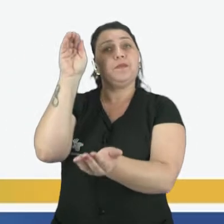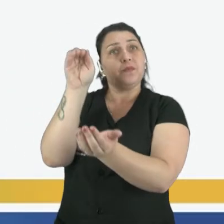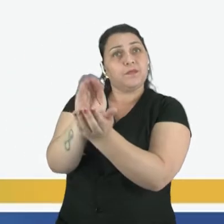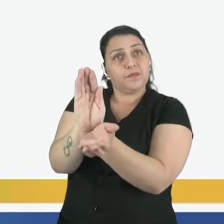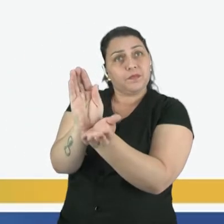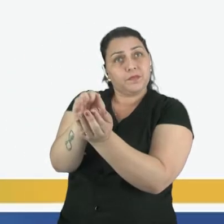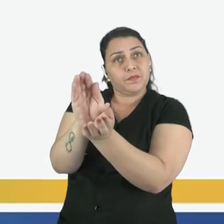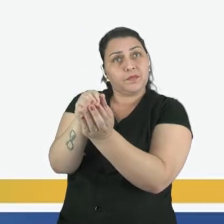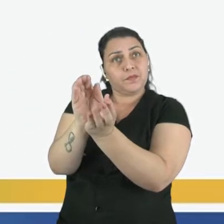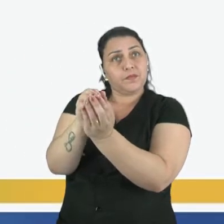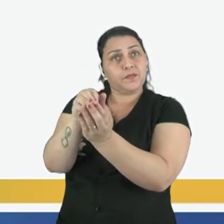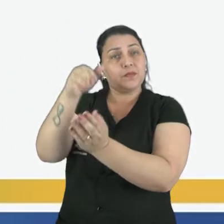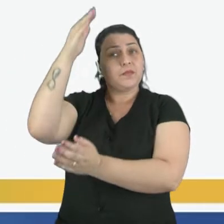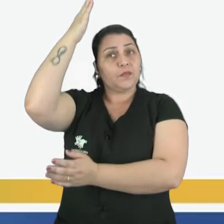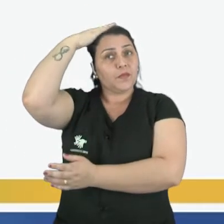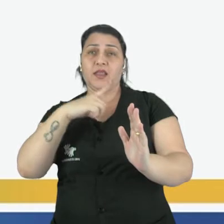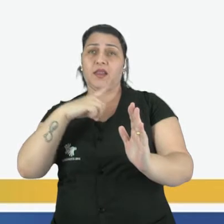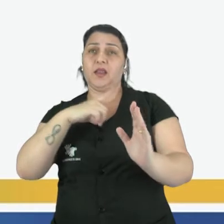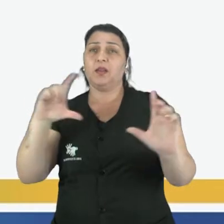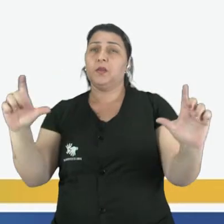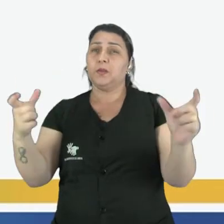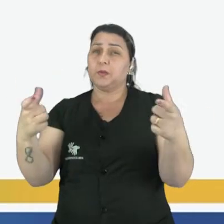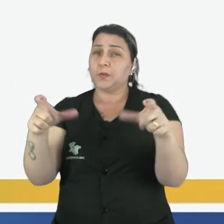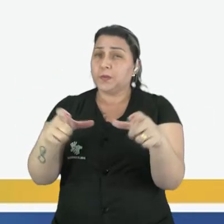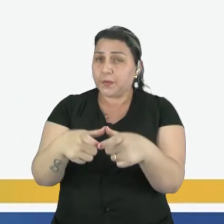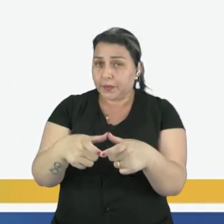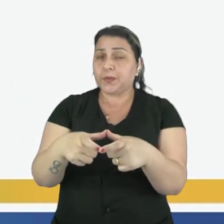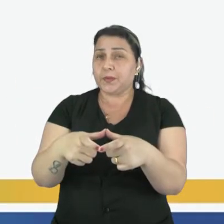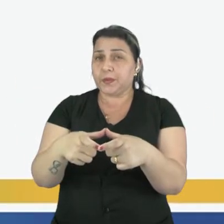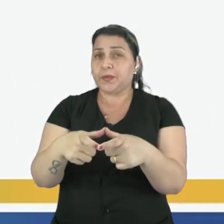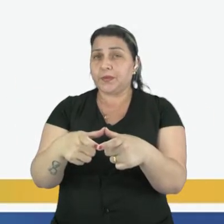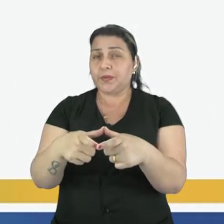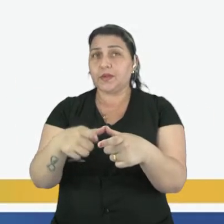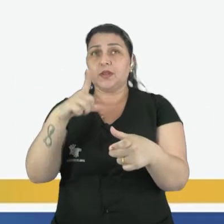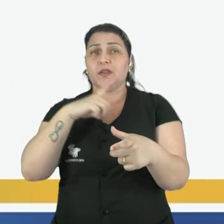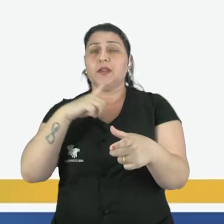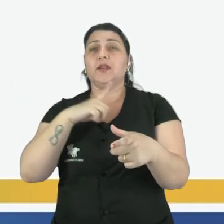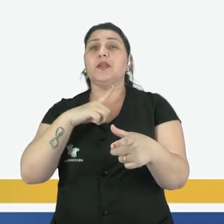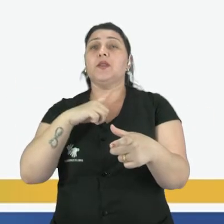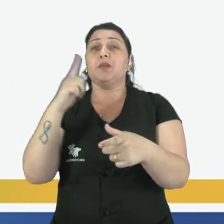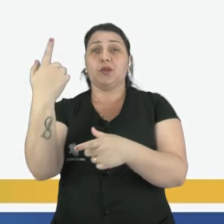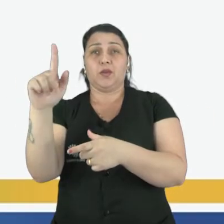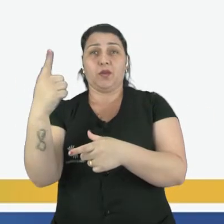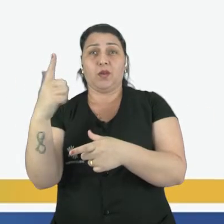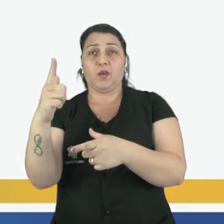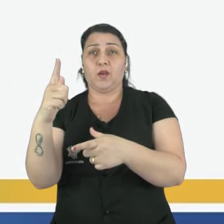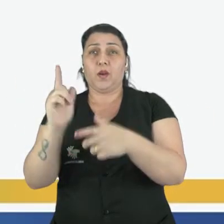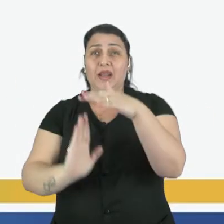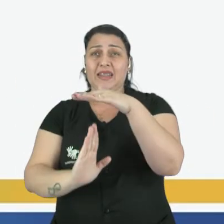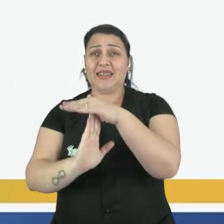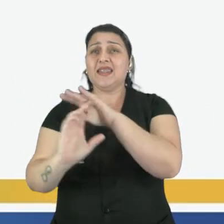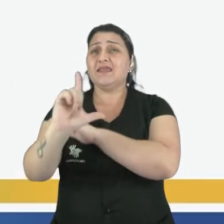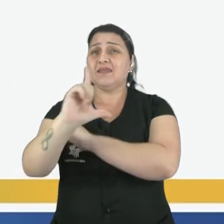habitantes em uma área de mais de 1.000 quilômetros quadrados. E aí, nesse momento, é